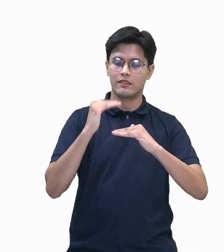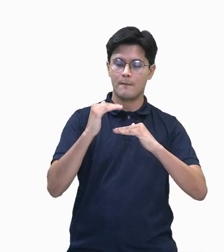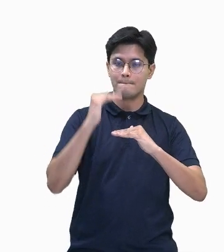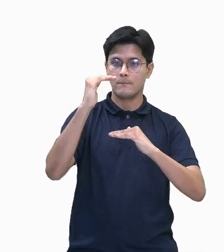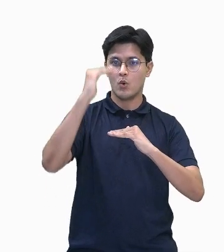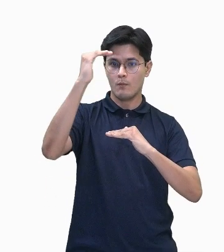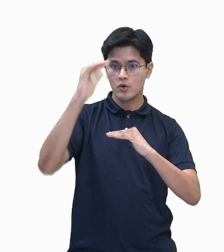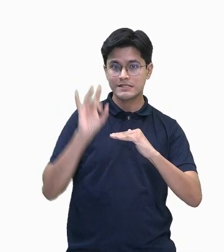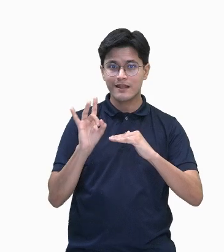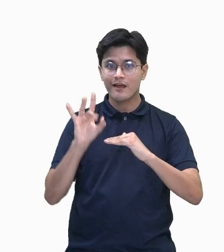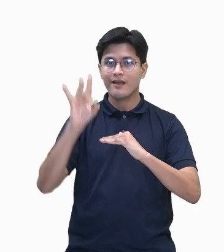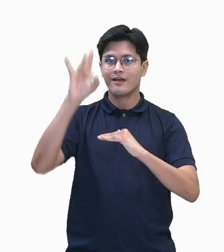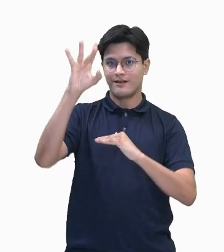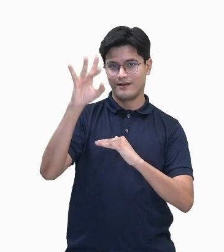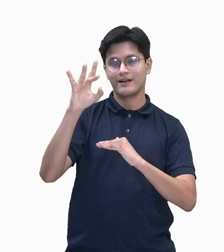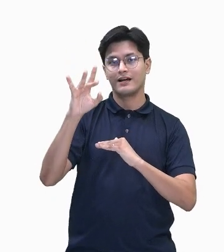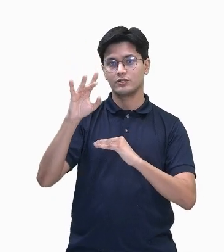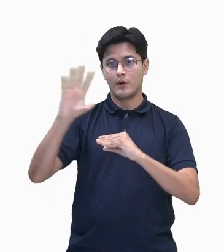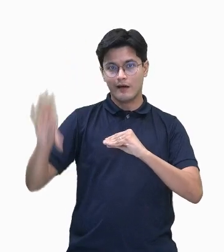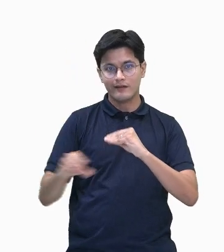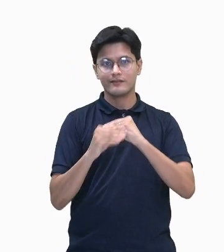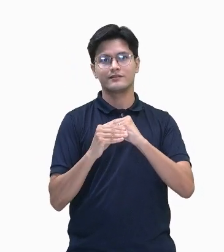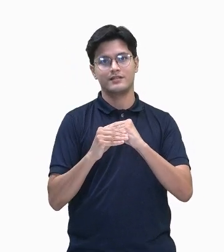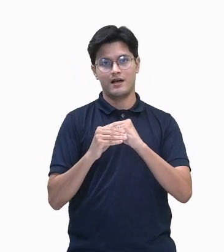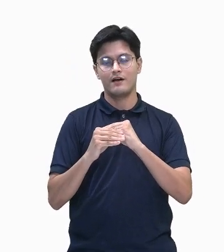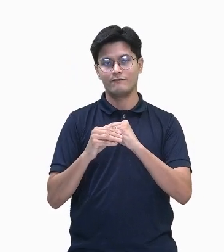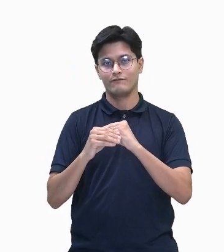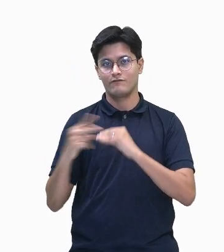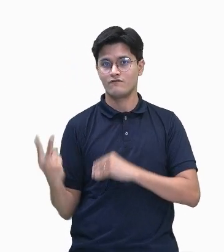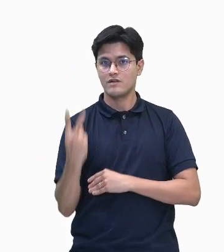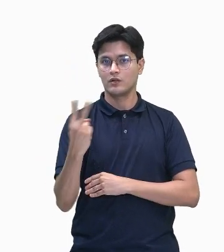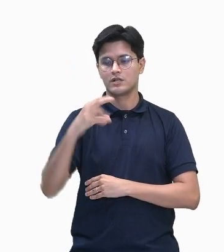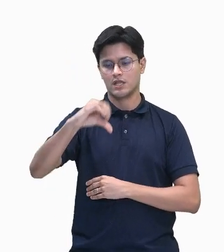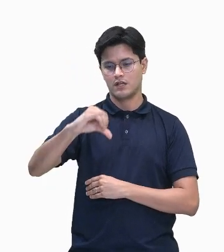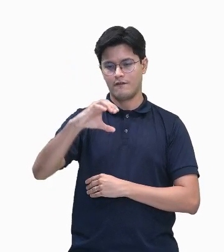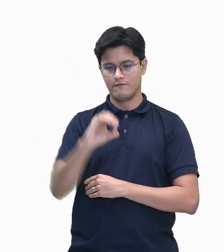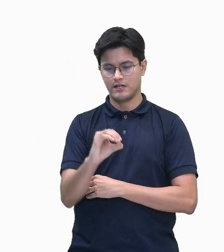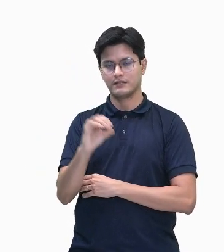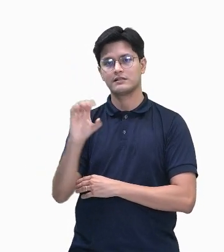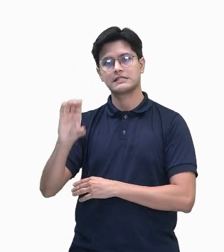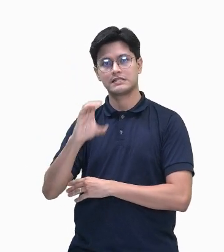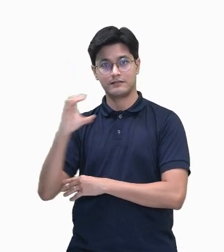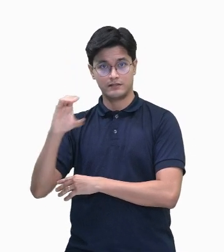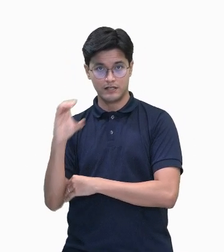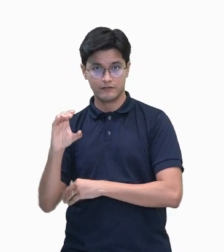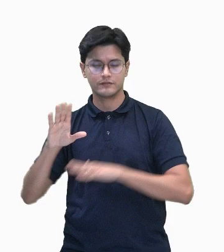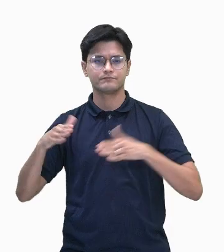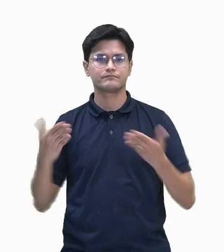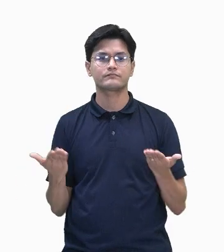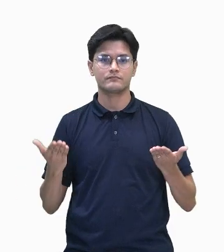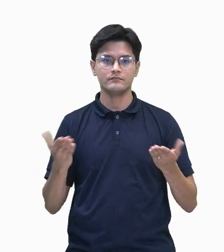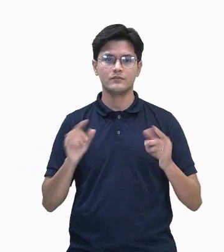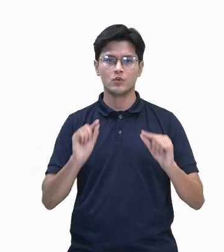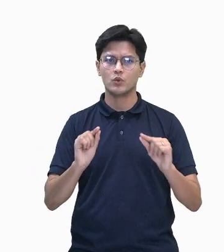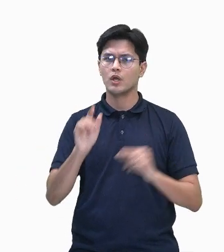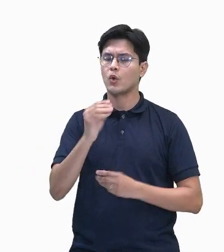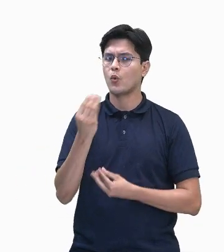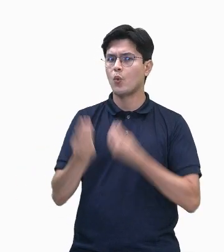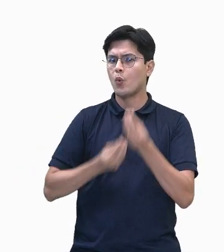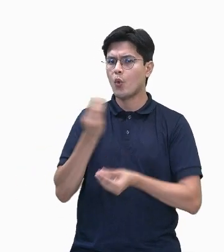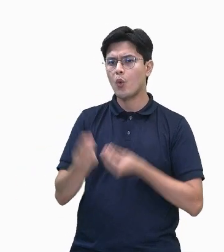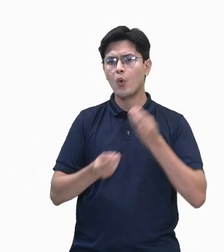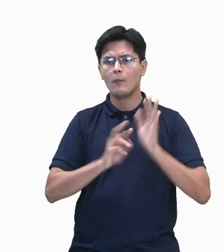valor de 90 centavos por kWh. Qual é a lei que representa o valor